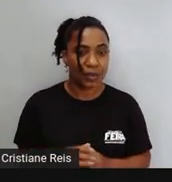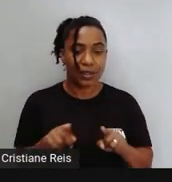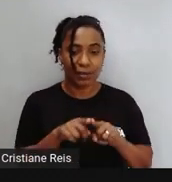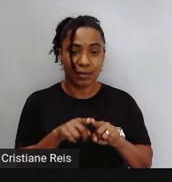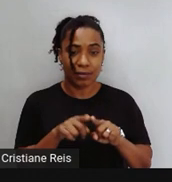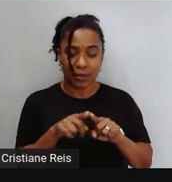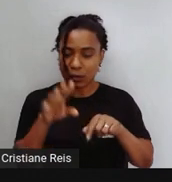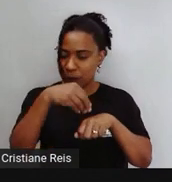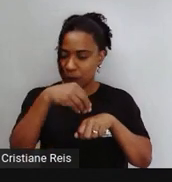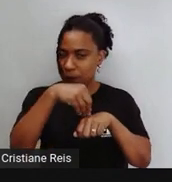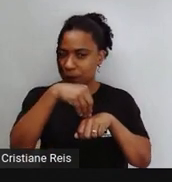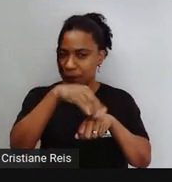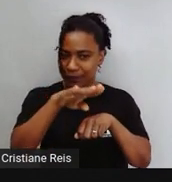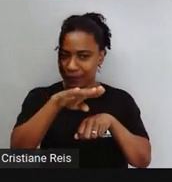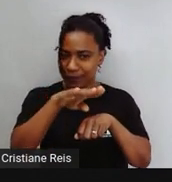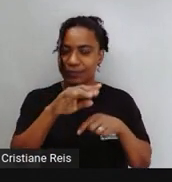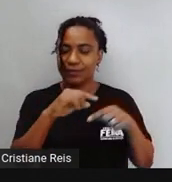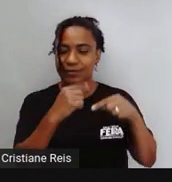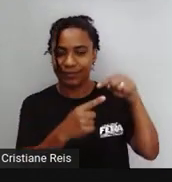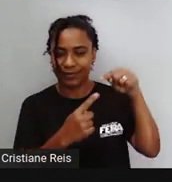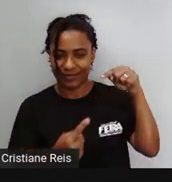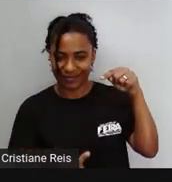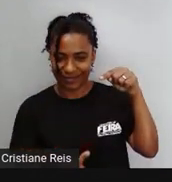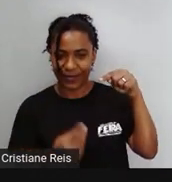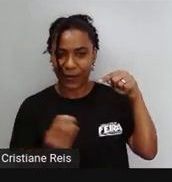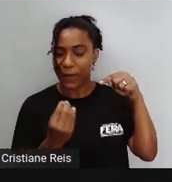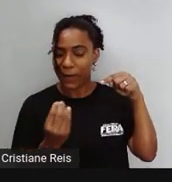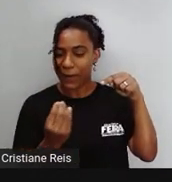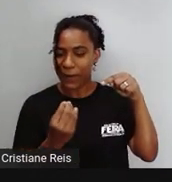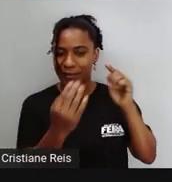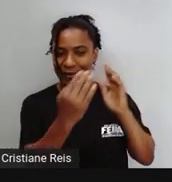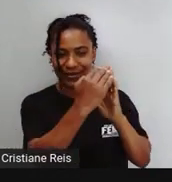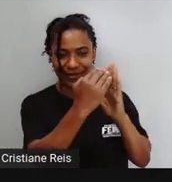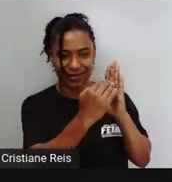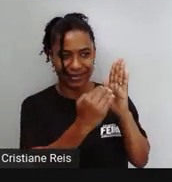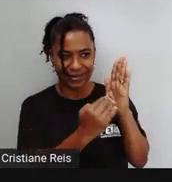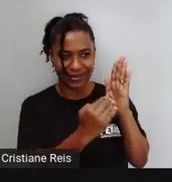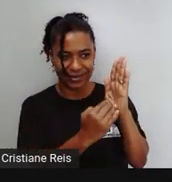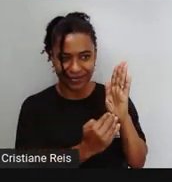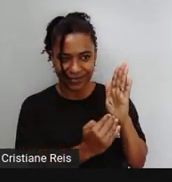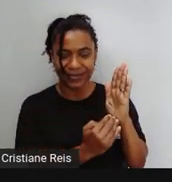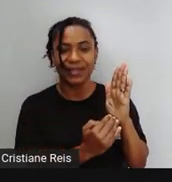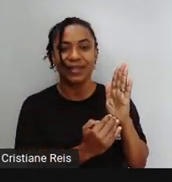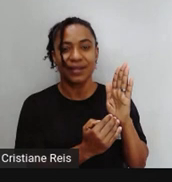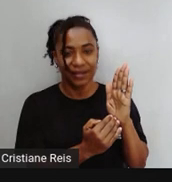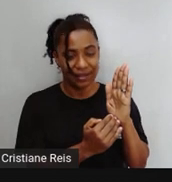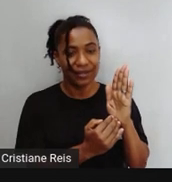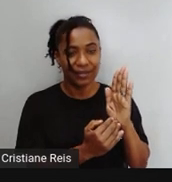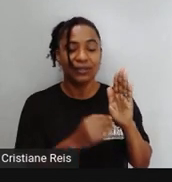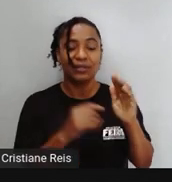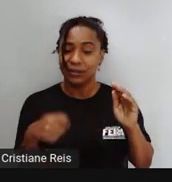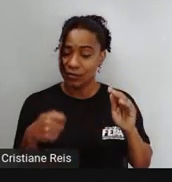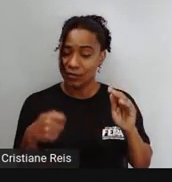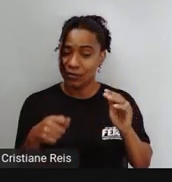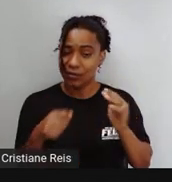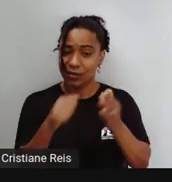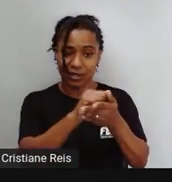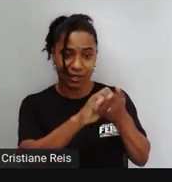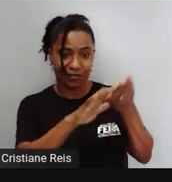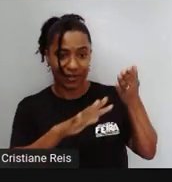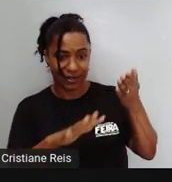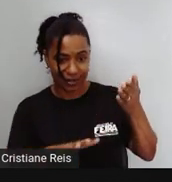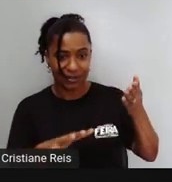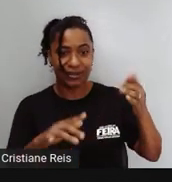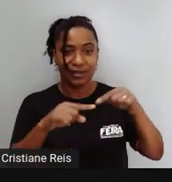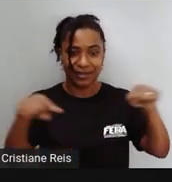tips, algumas dicas importantes de organização. Toda vez que você for realizar atividade de classe, coloque o